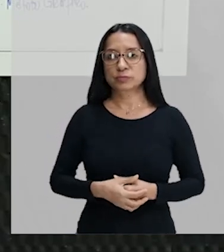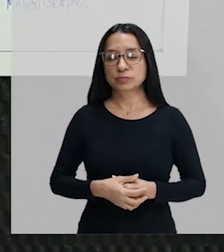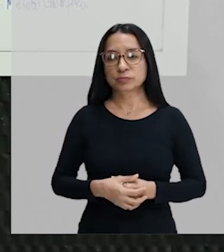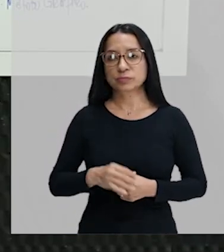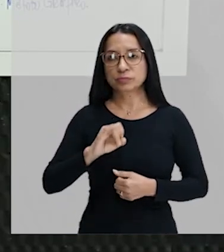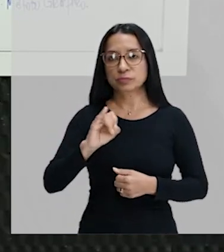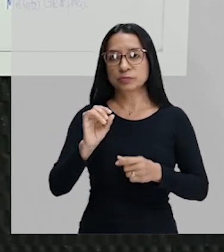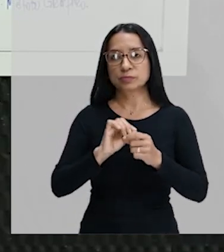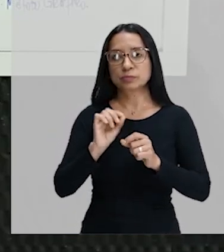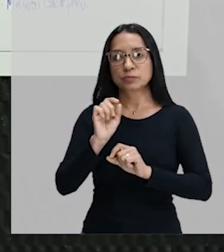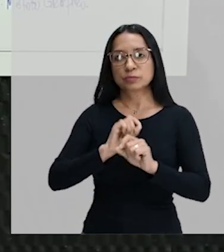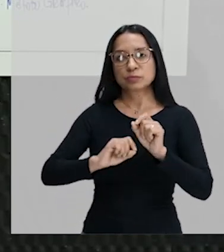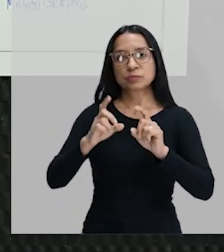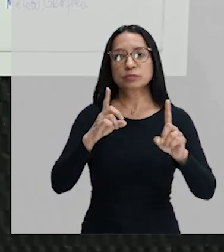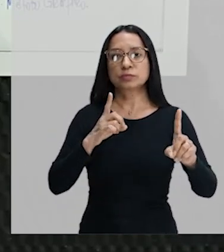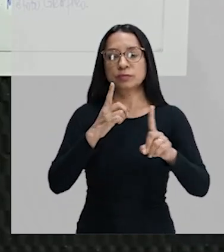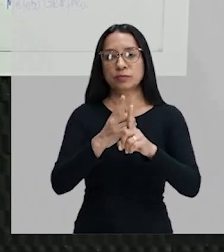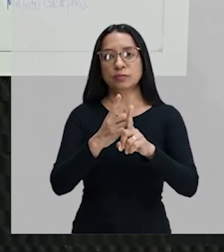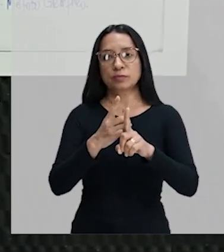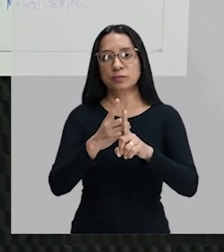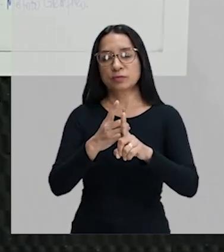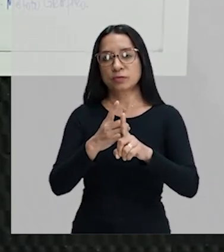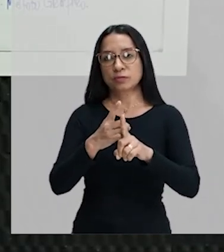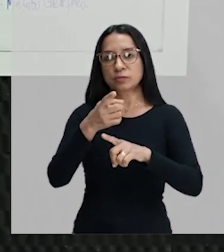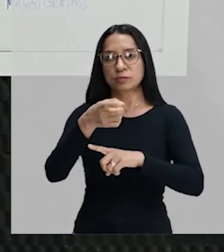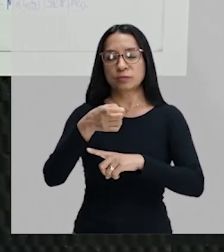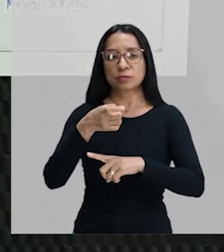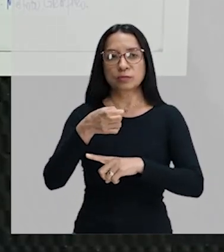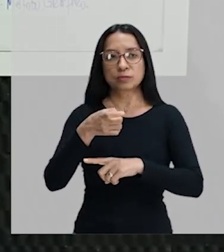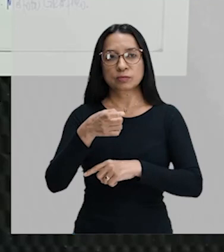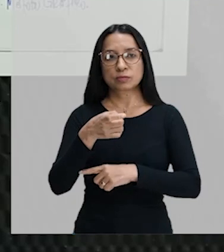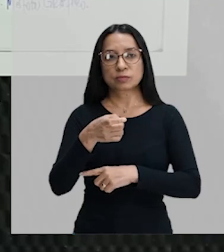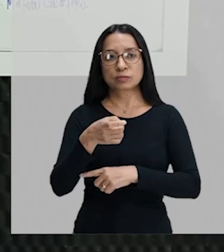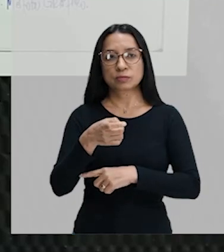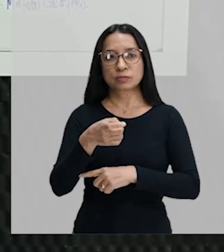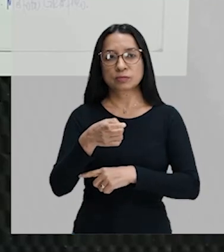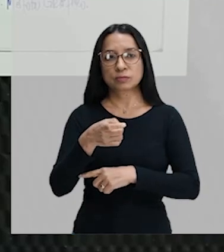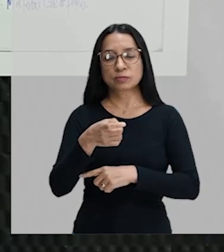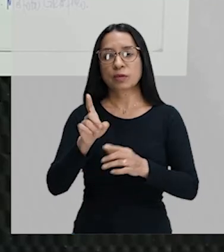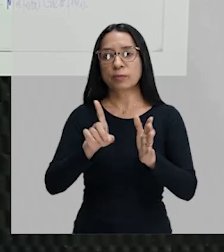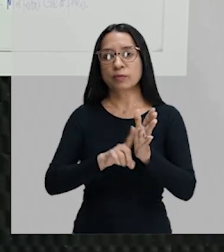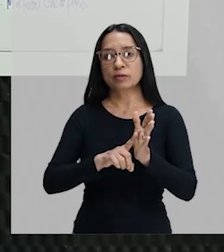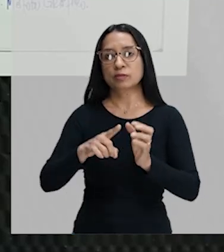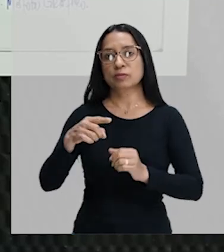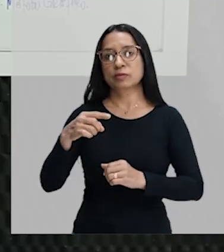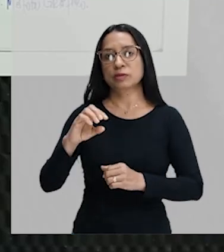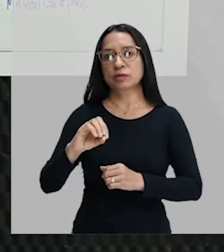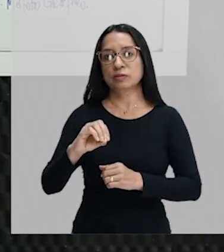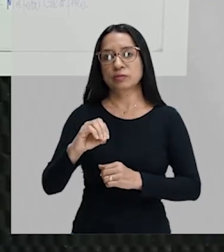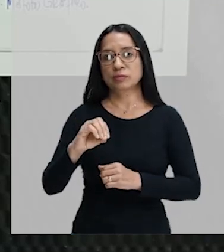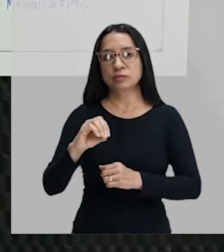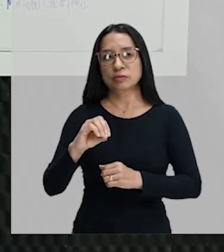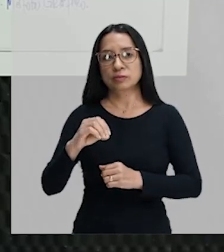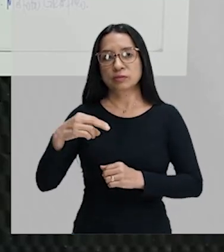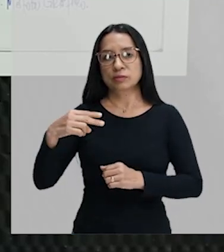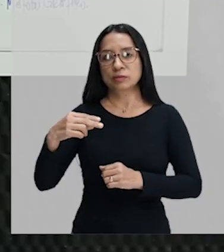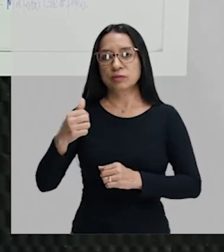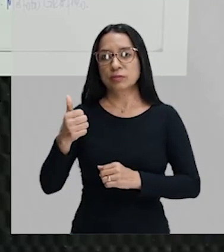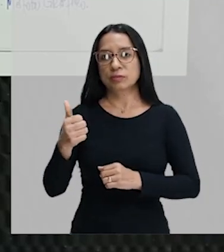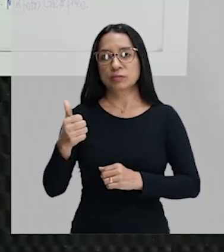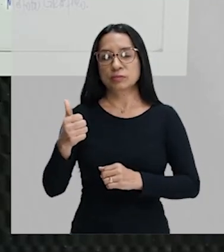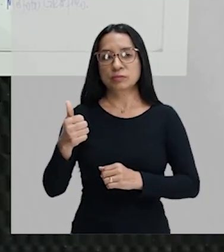Se eu fizer isso, eu vou encontrar que x menos 0 é igual a